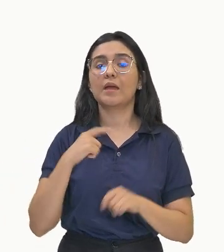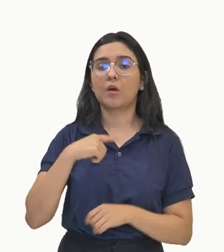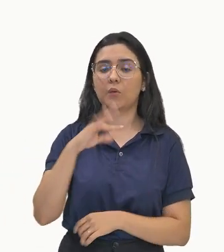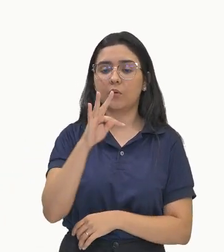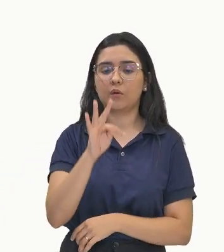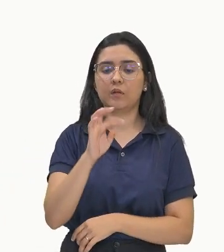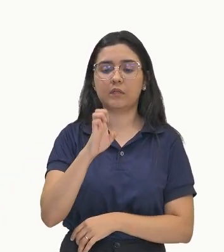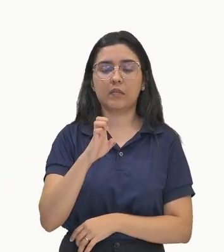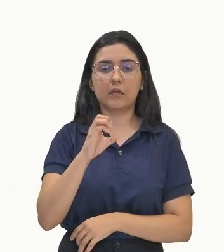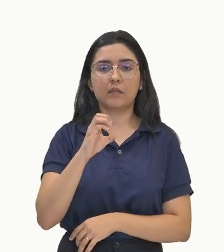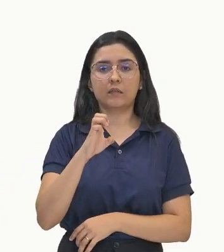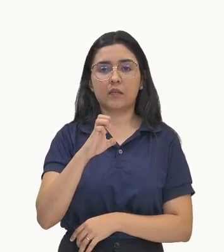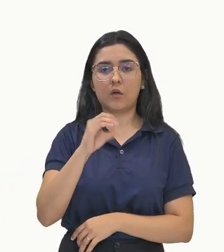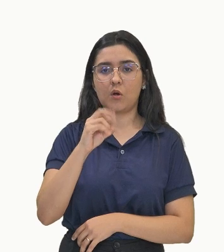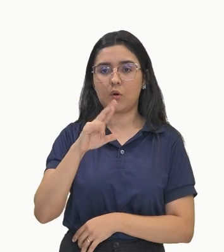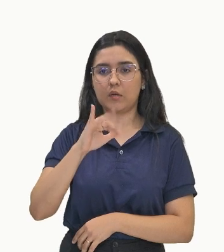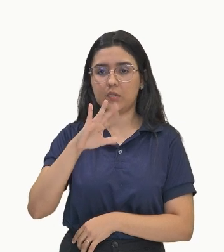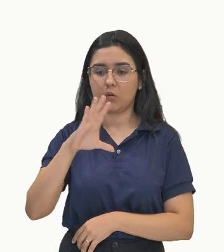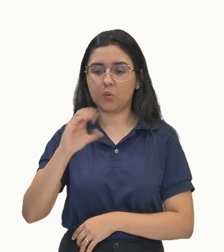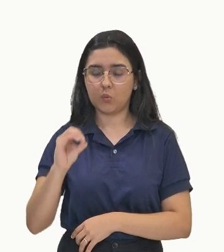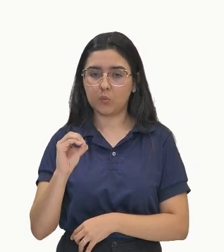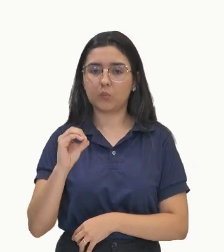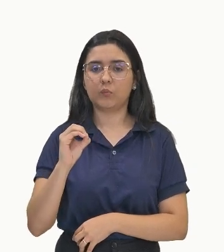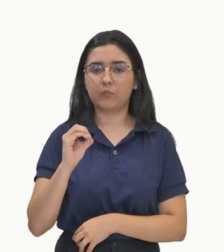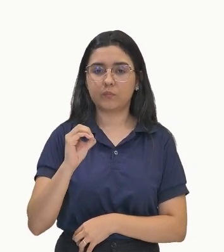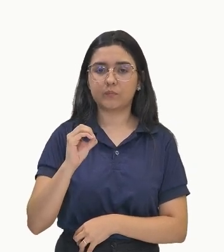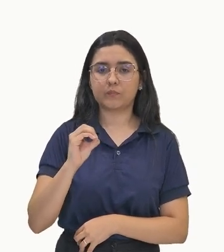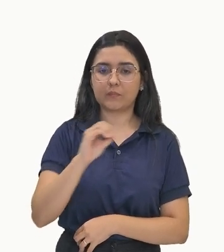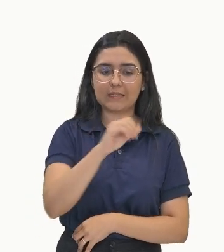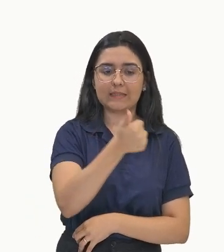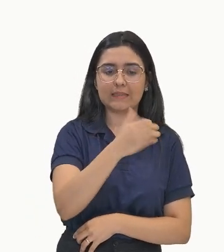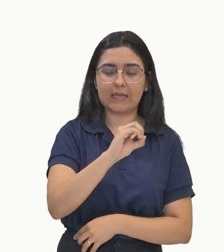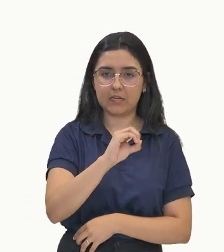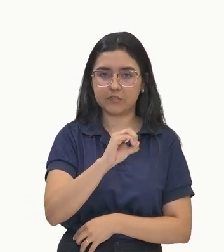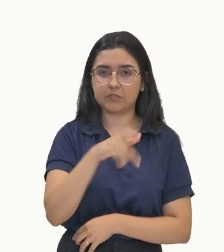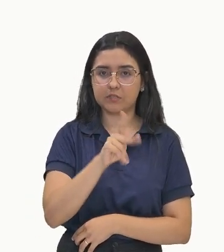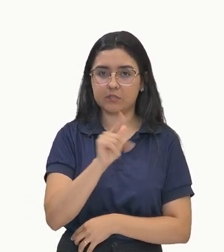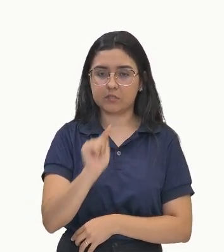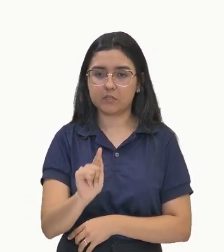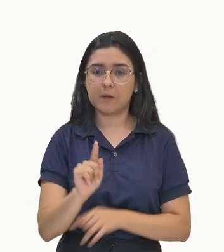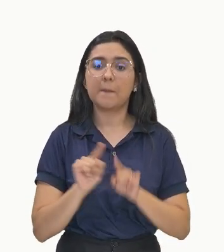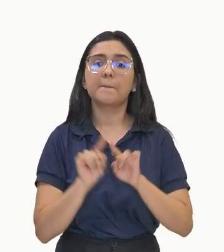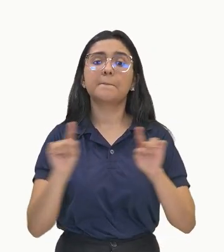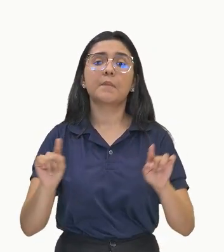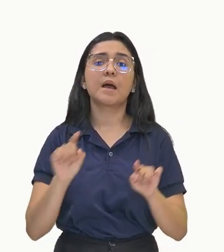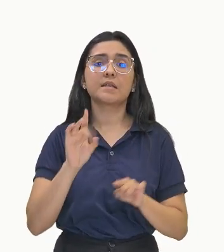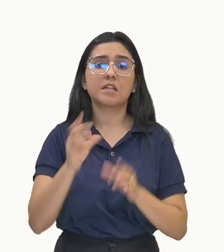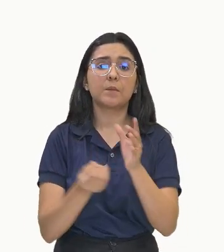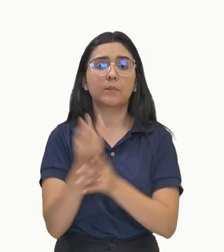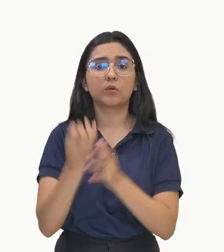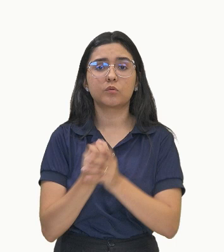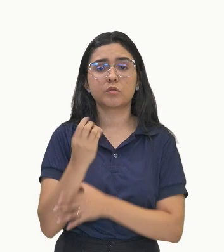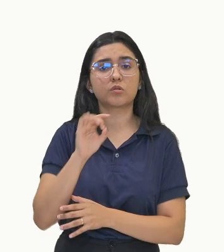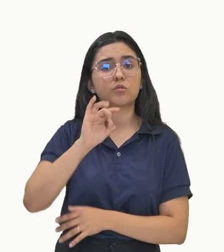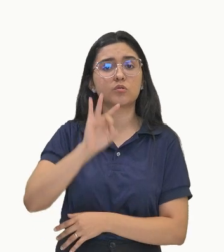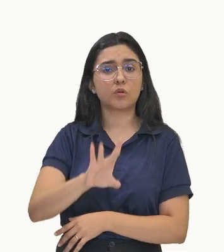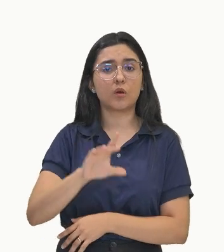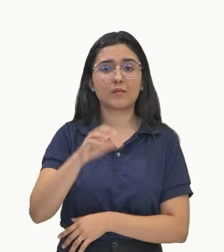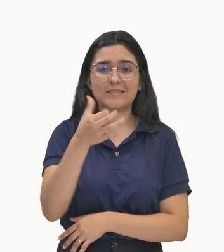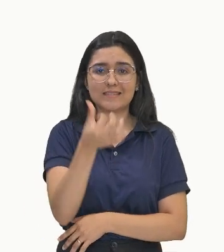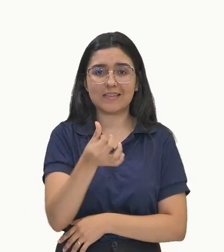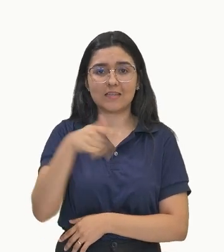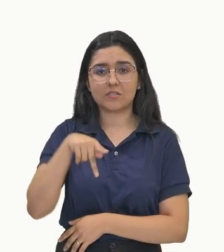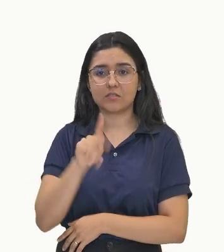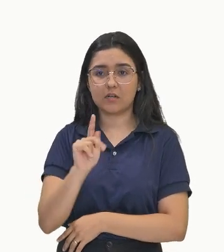Anota mesmo. Teórico. É o rendimento teórico. Só que ela gerou apenas 6 quilos. Aí